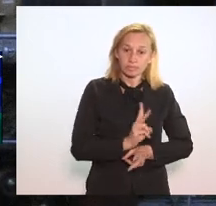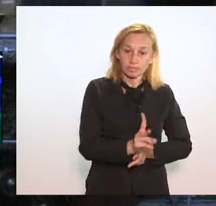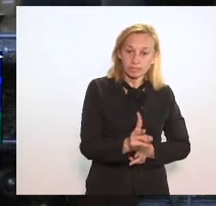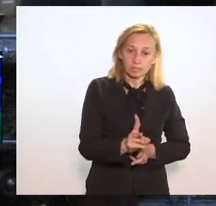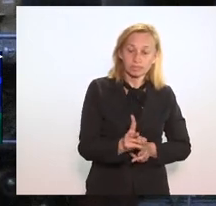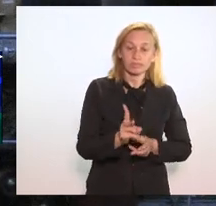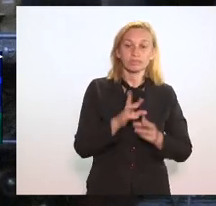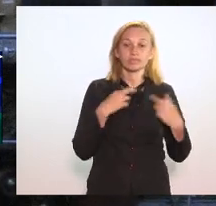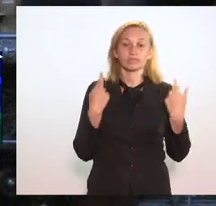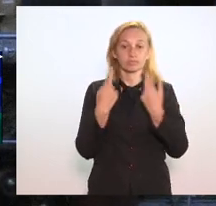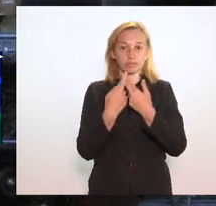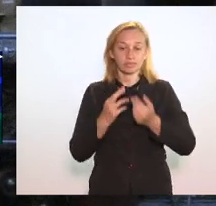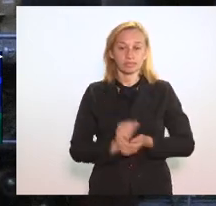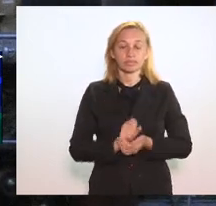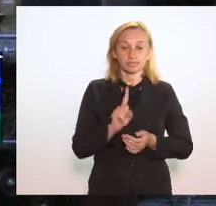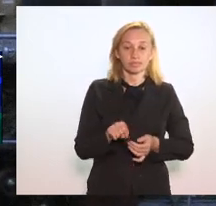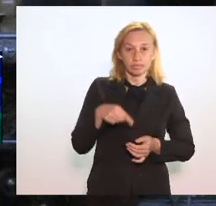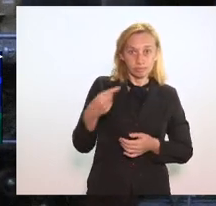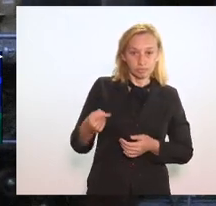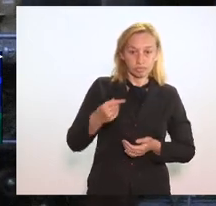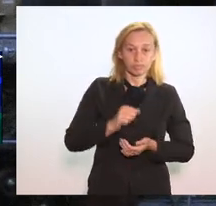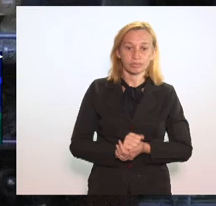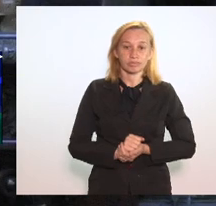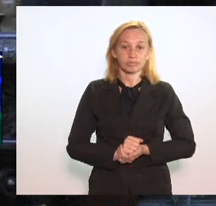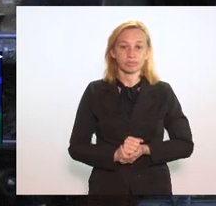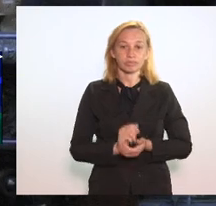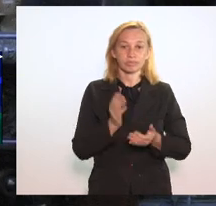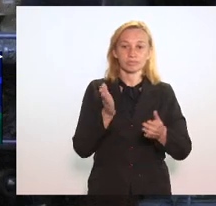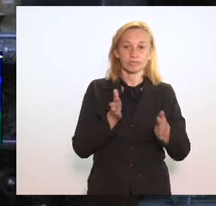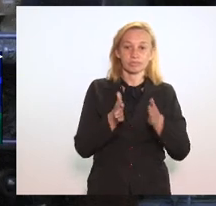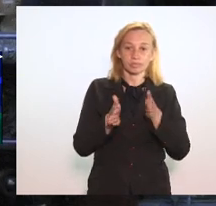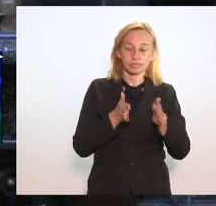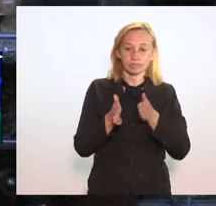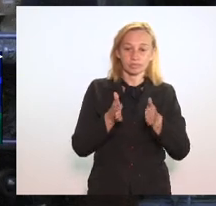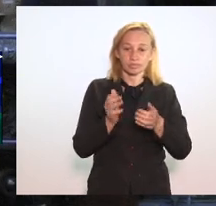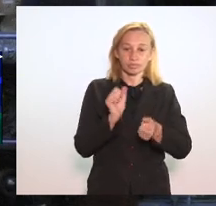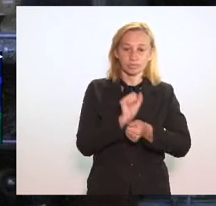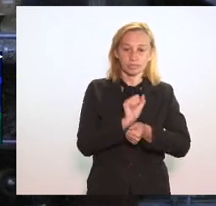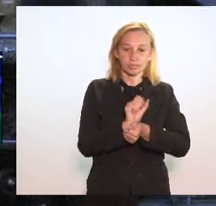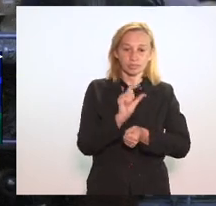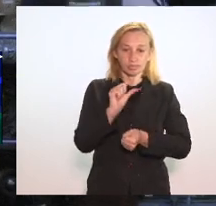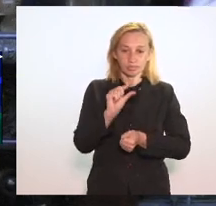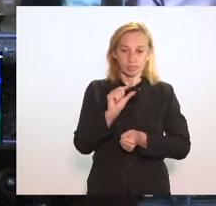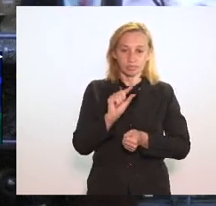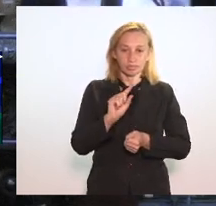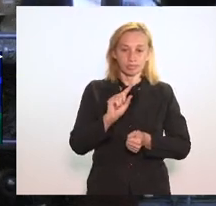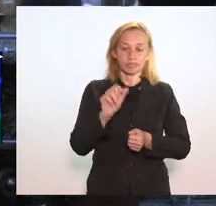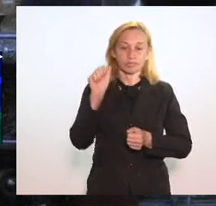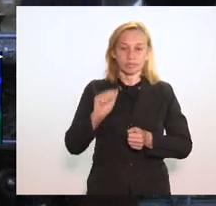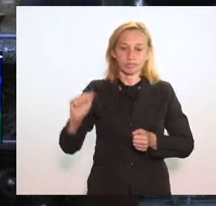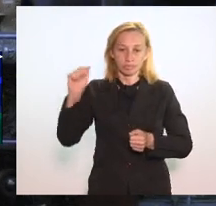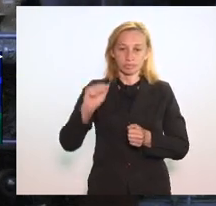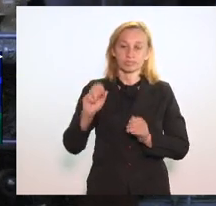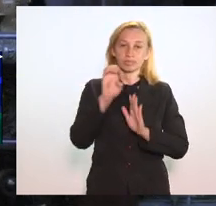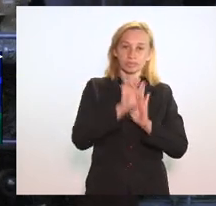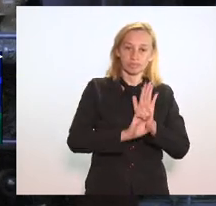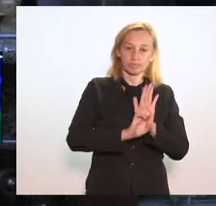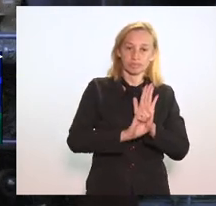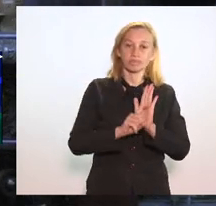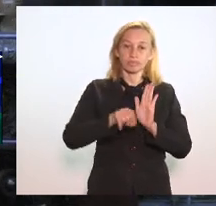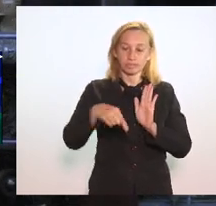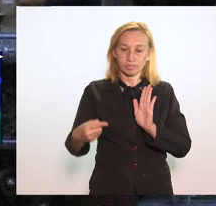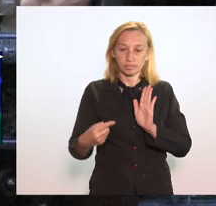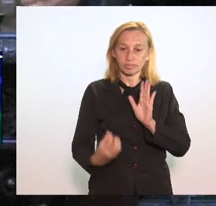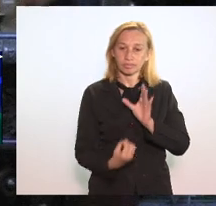com as outras sessões Depois fazemos faremos um intervalo para que as assessorias já de posse das emendas começassem a